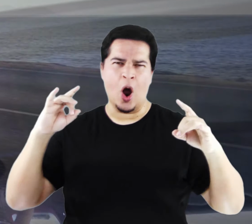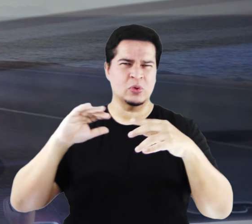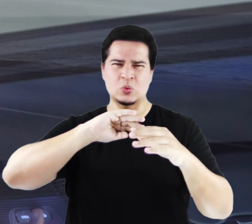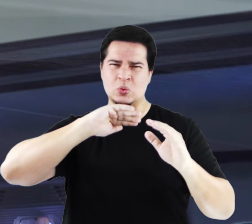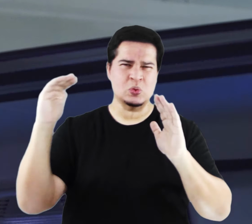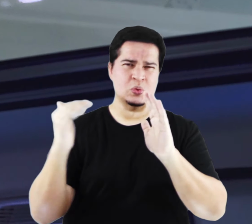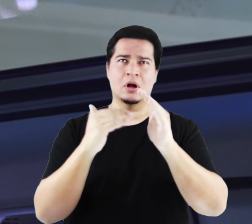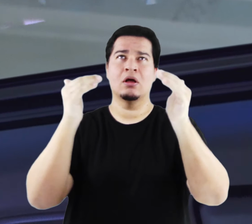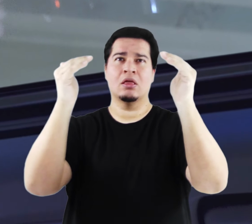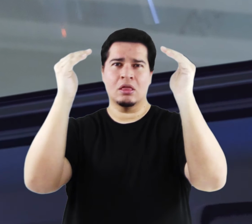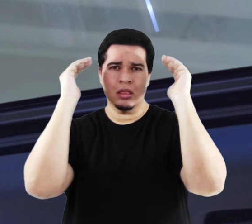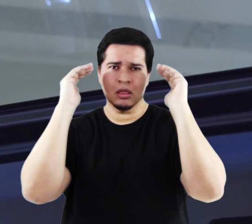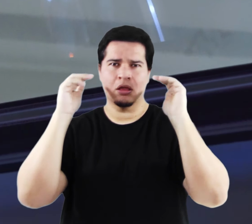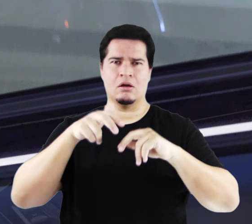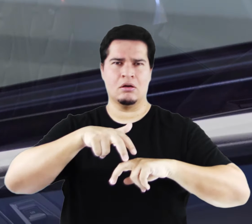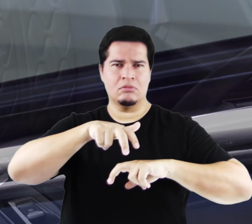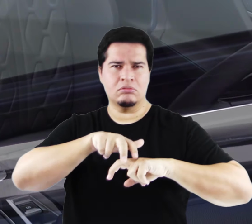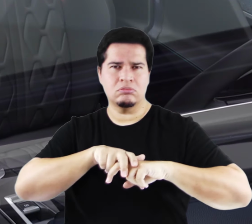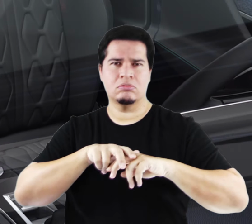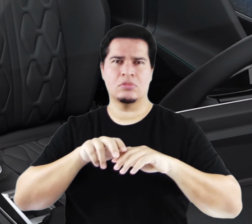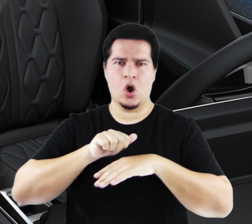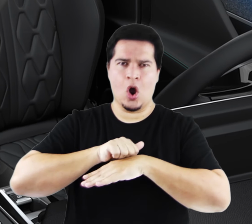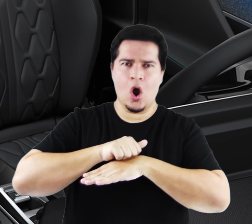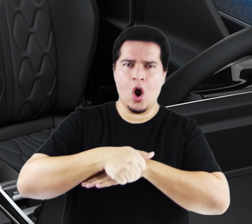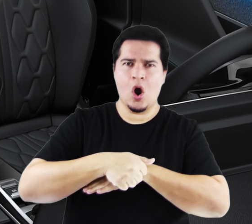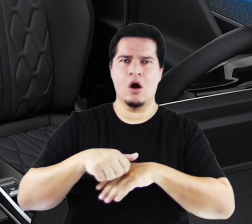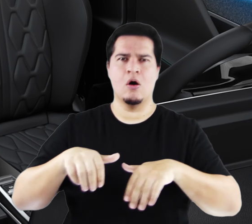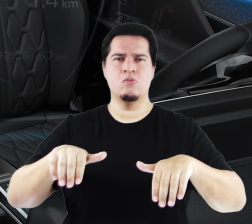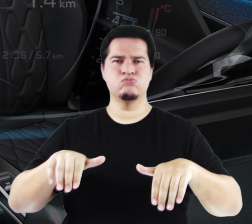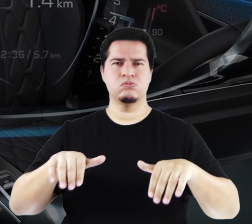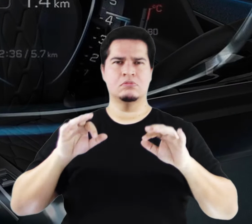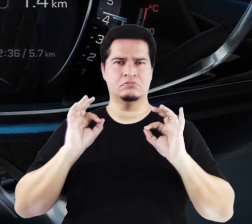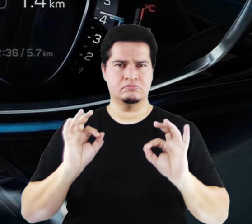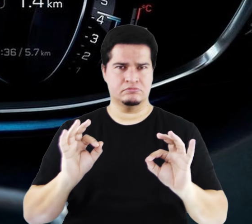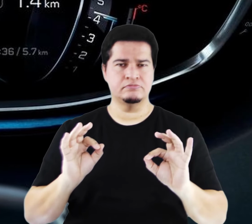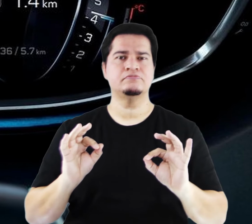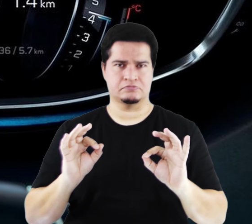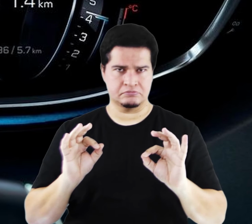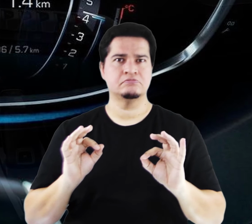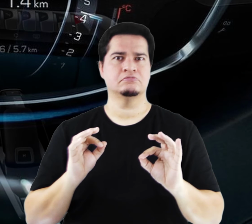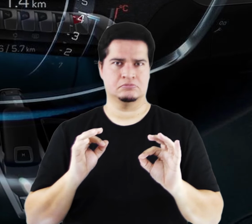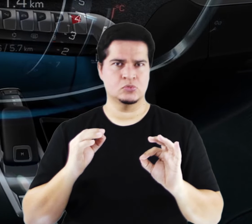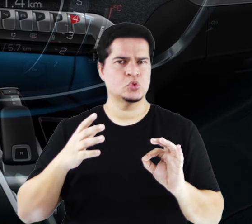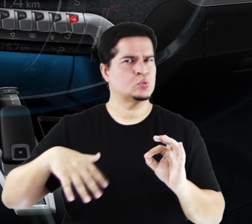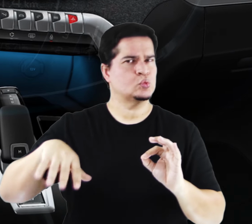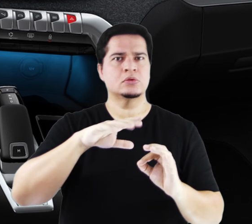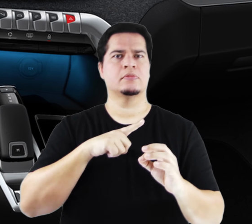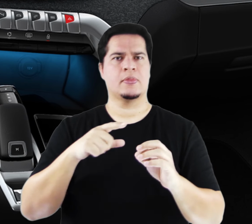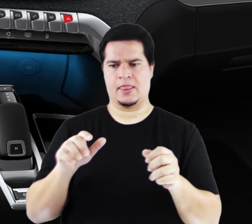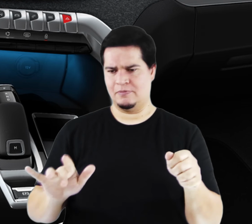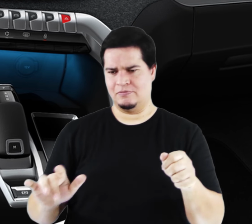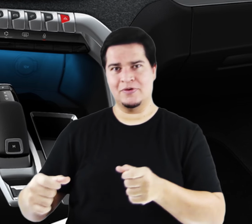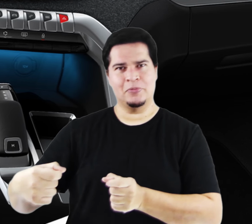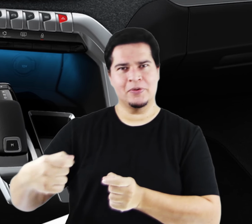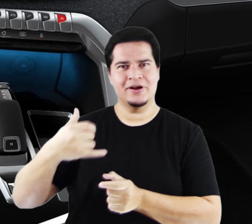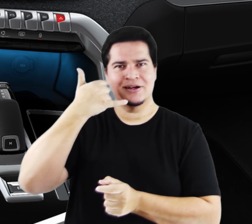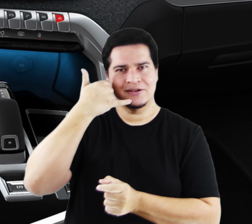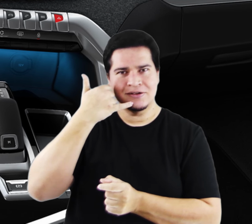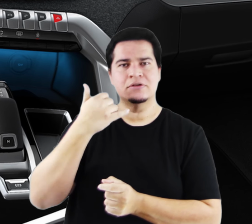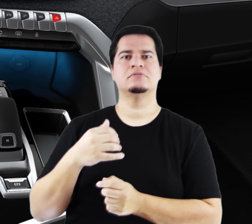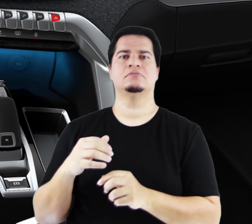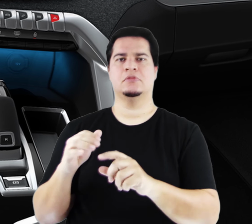traz teto solar panorâmico, bancos de couro sintético com ajustes elétricos, painel digital, carregador por indução, sistema de infotainment com tela